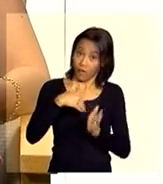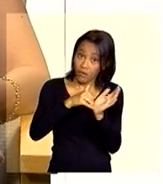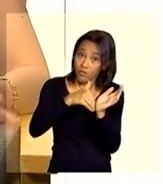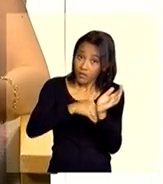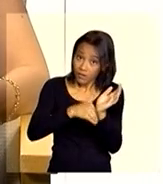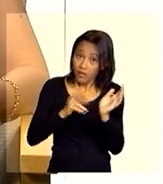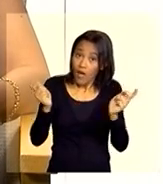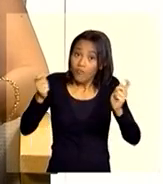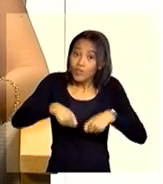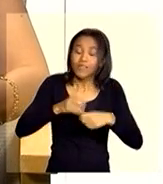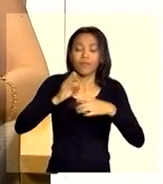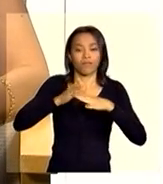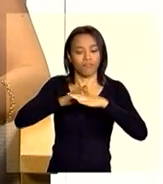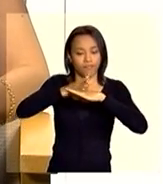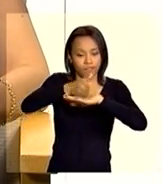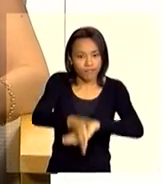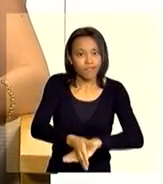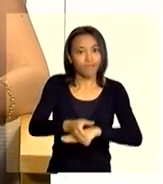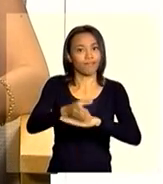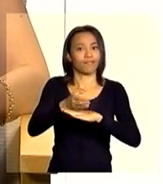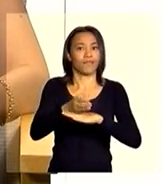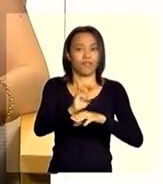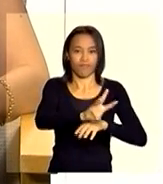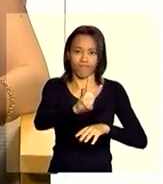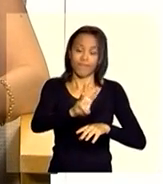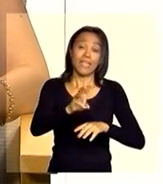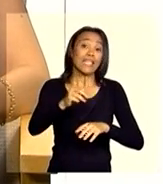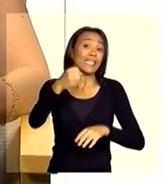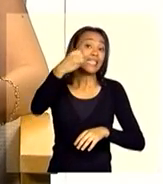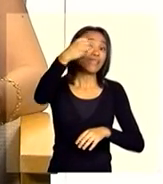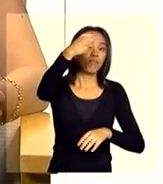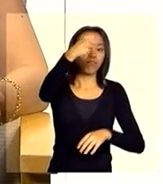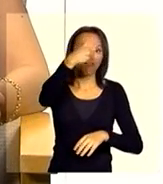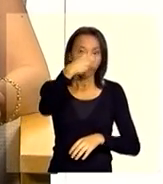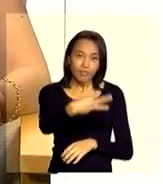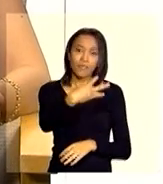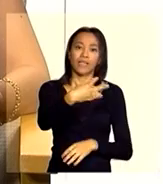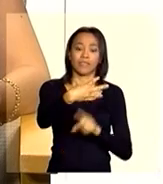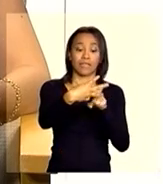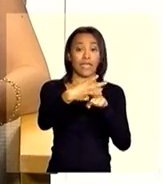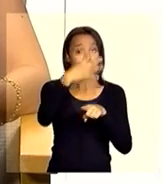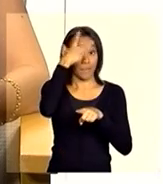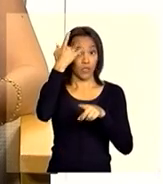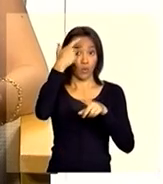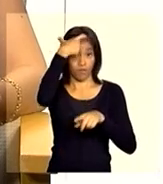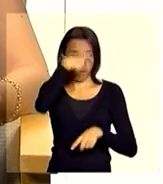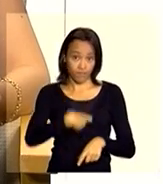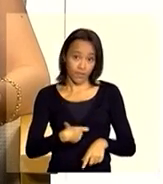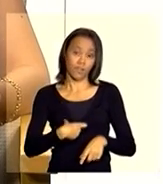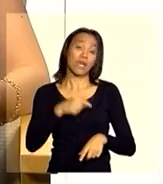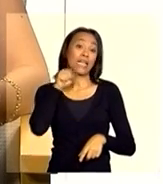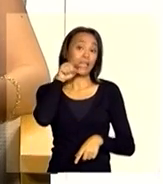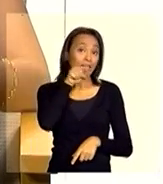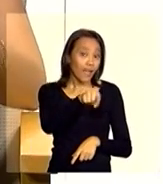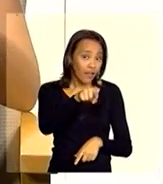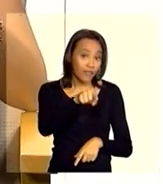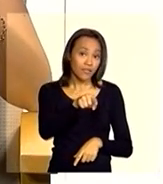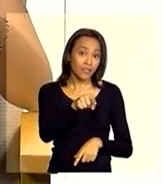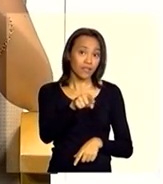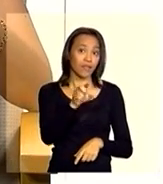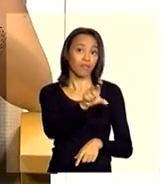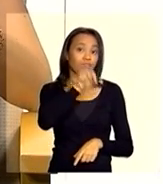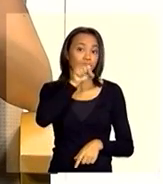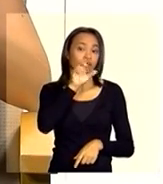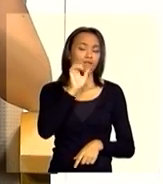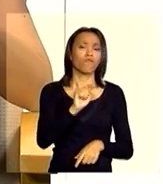o sistema cadsuas vai no terceiro opção do menu que é pessoa física nessa opção de pessoa física você